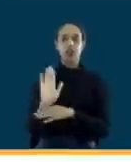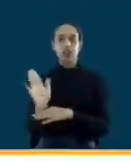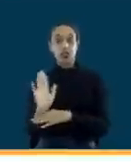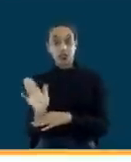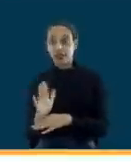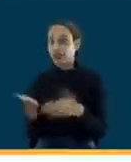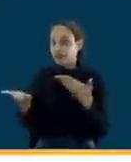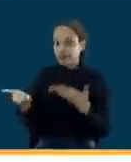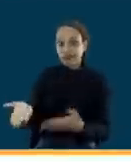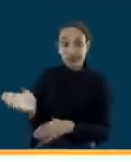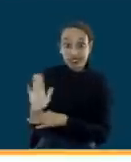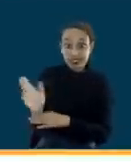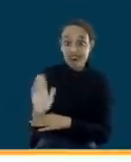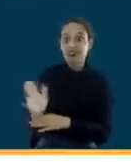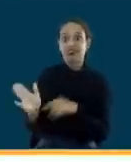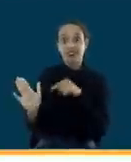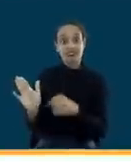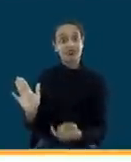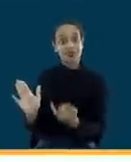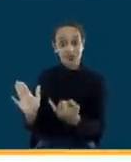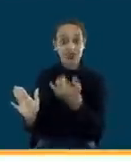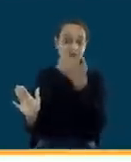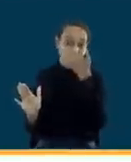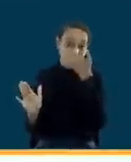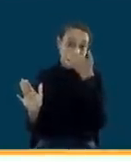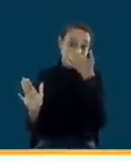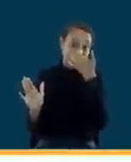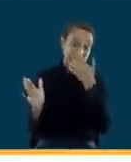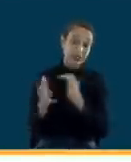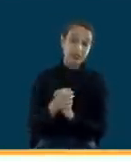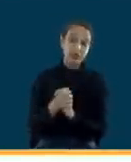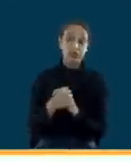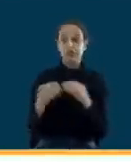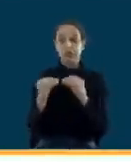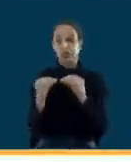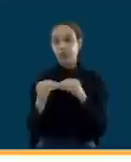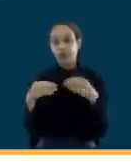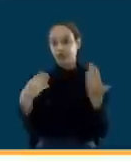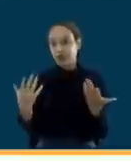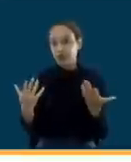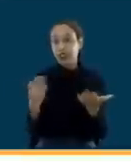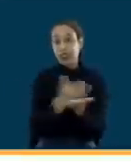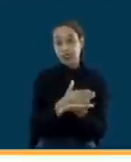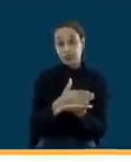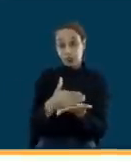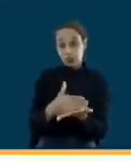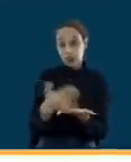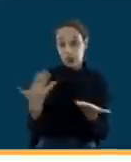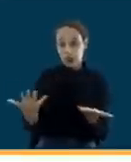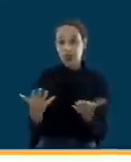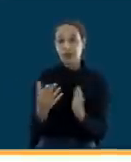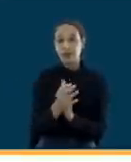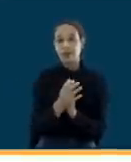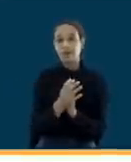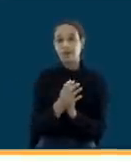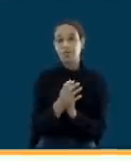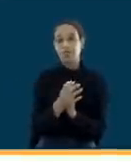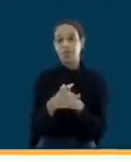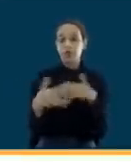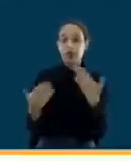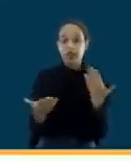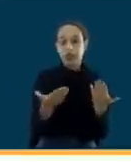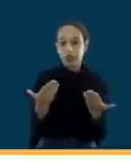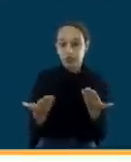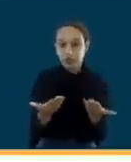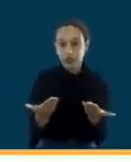fala, no audiovisual de modo geral, que aliás já começou a ganhar alguma luz